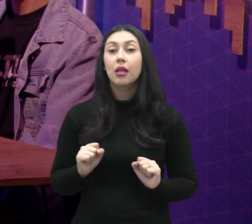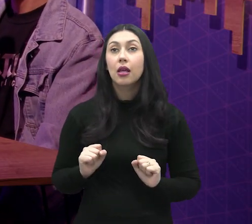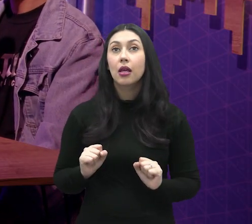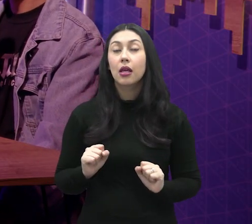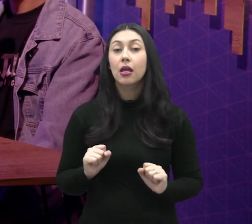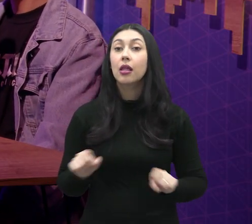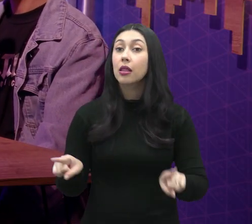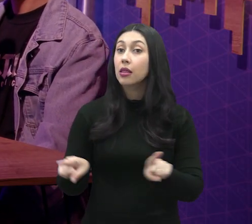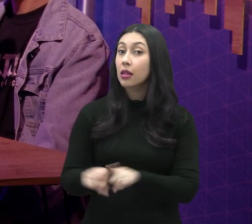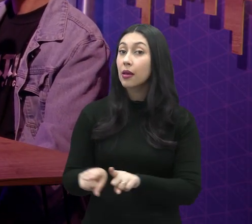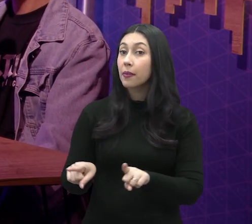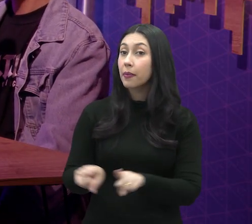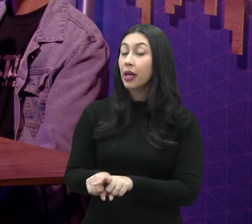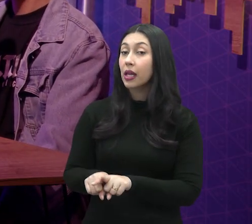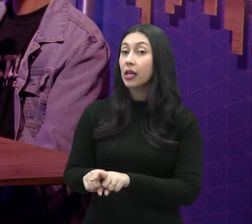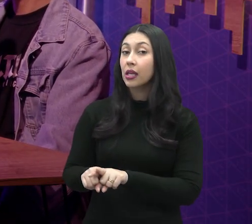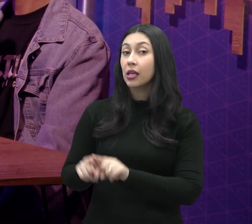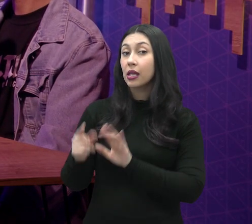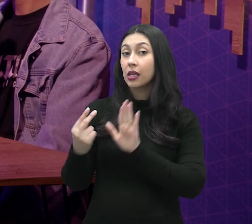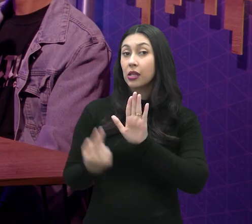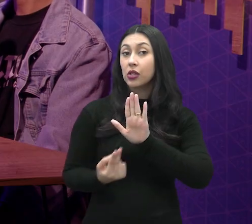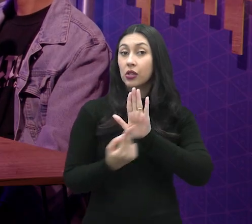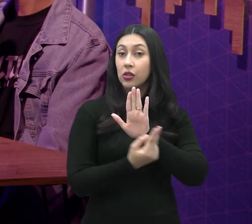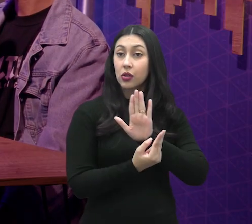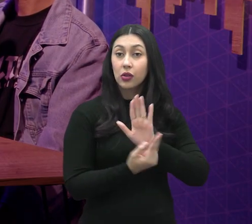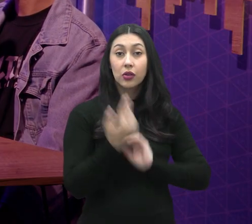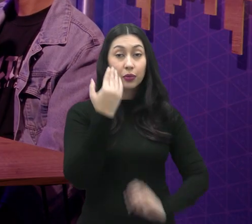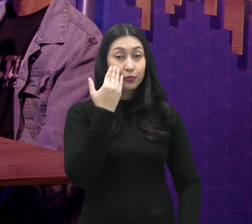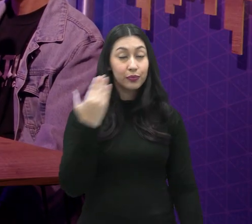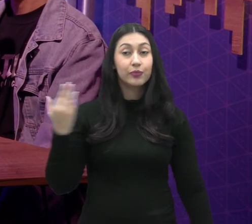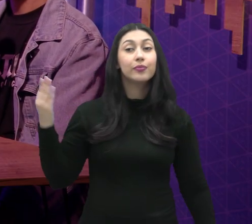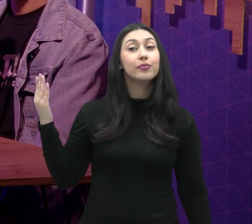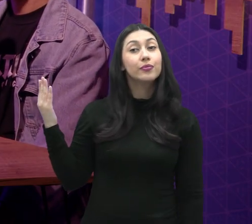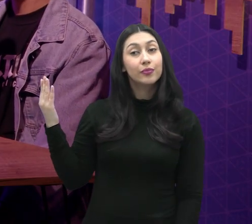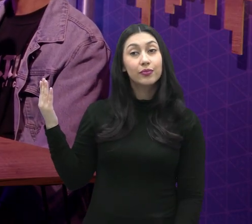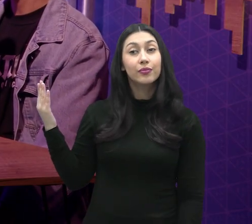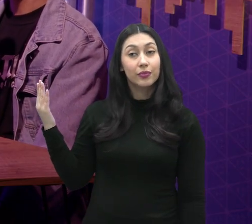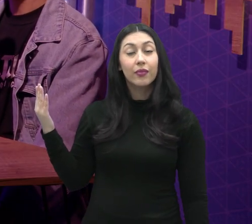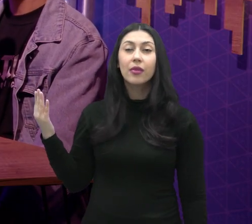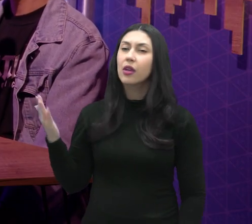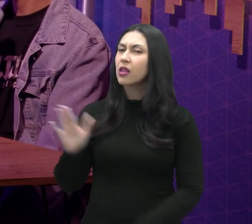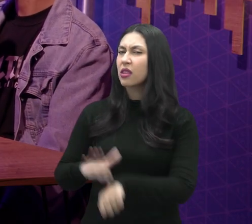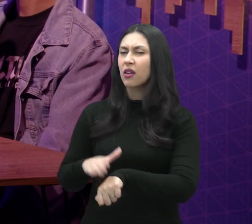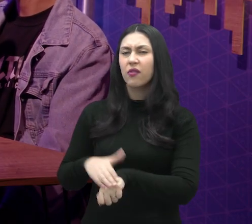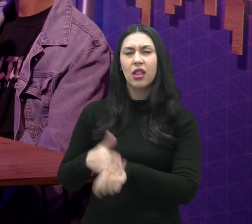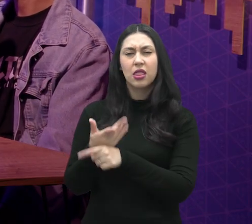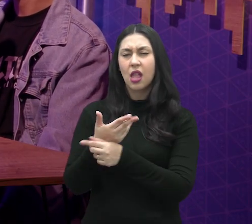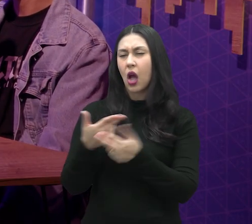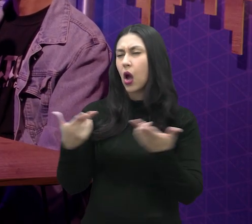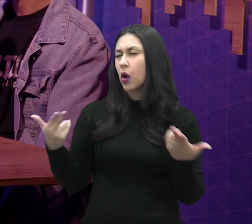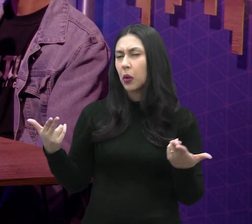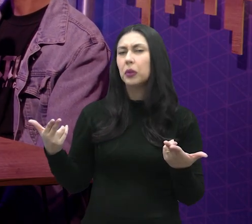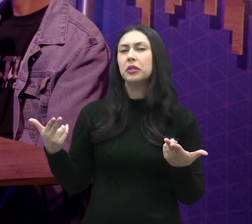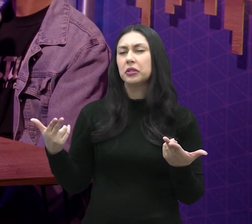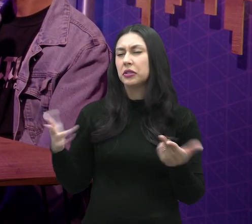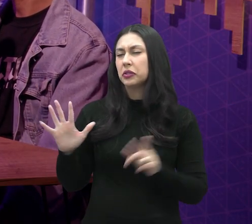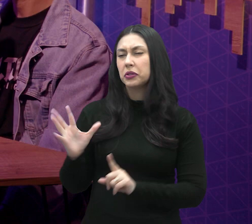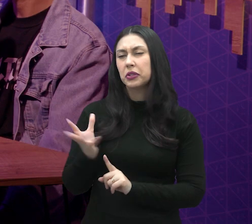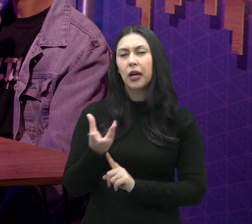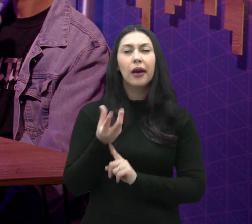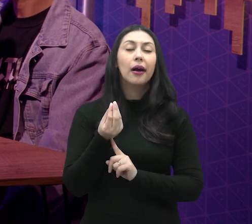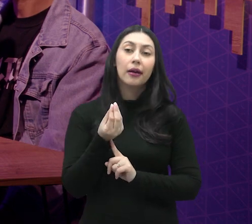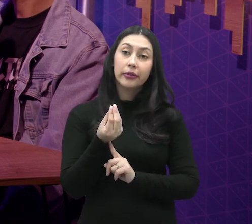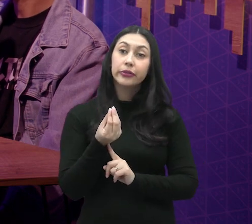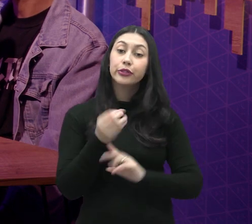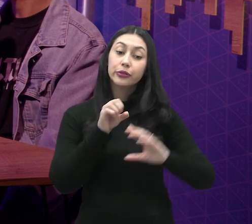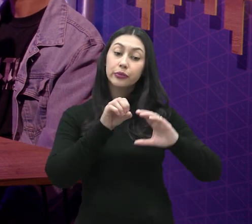vocês, também é o mesmo diretor de Hoje é Dia de Maria, né? E ele fez outras coisas muito artísticas